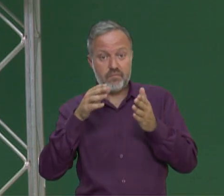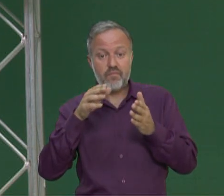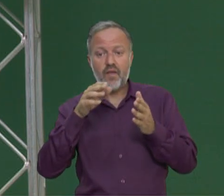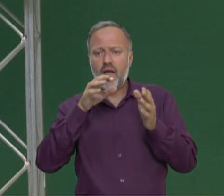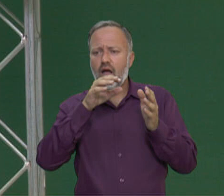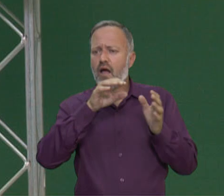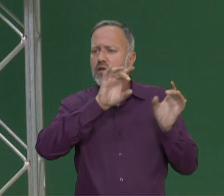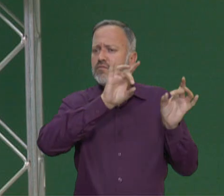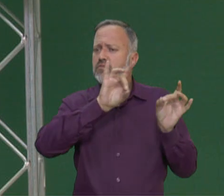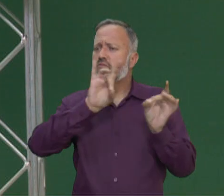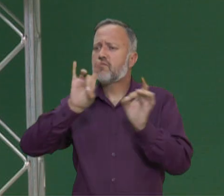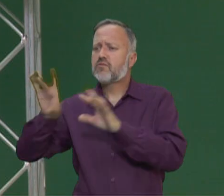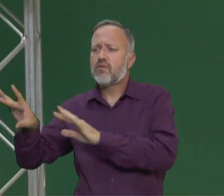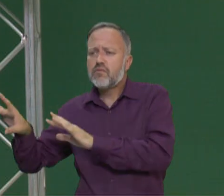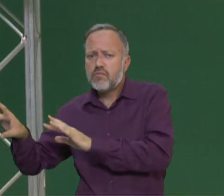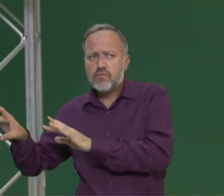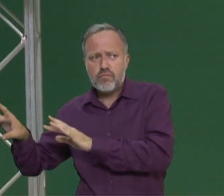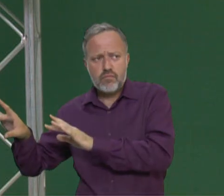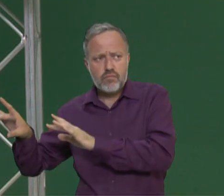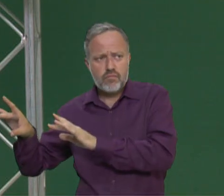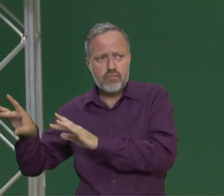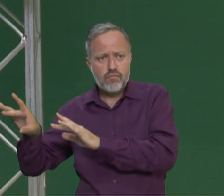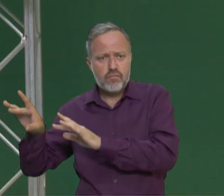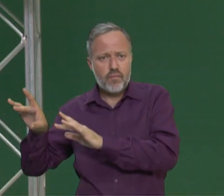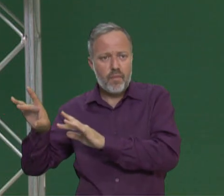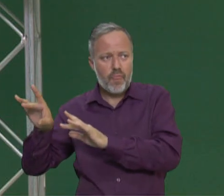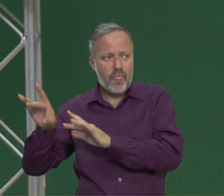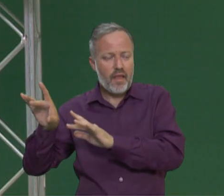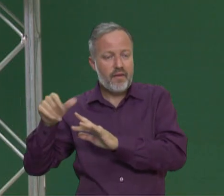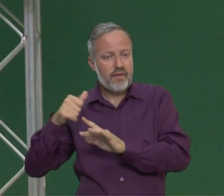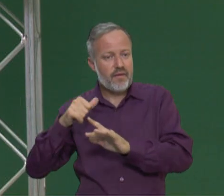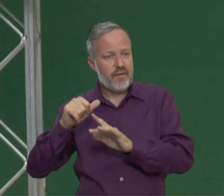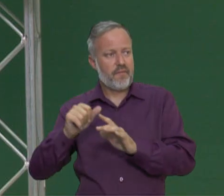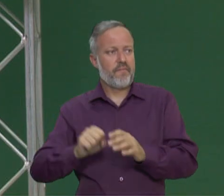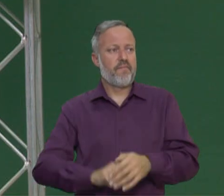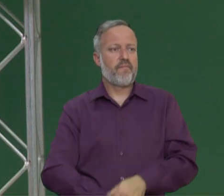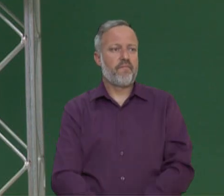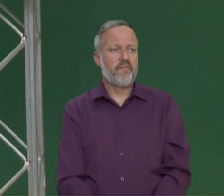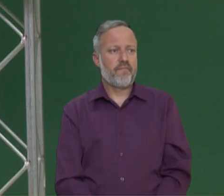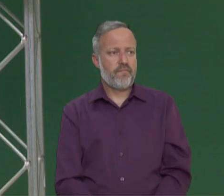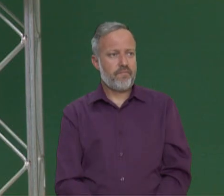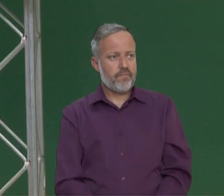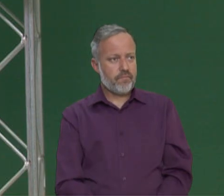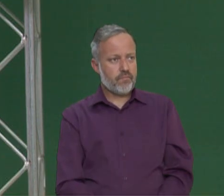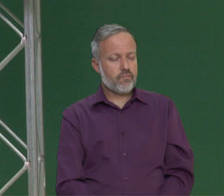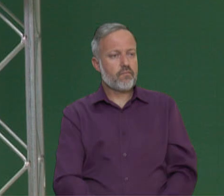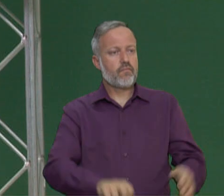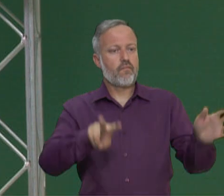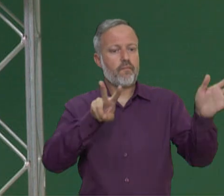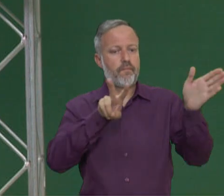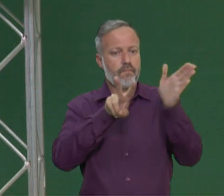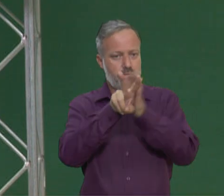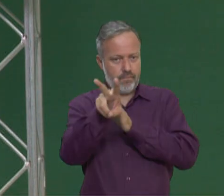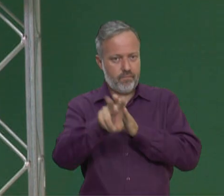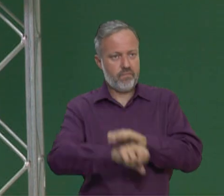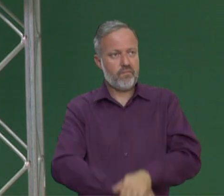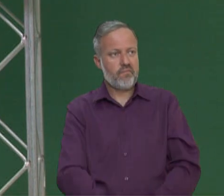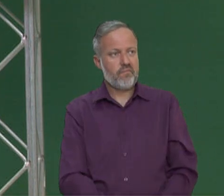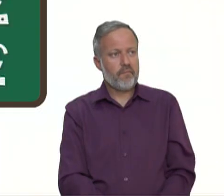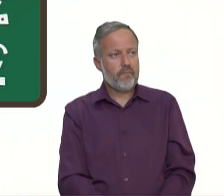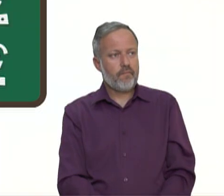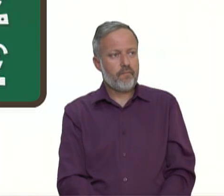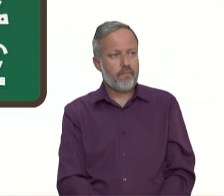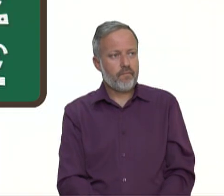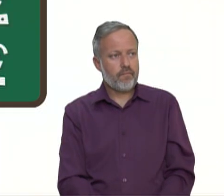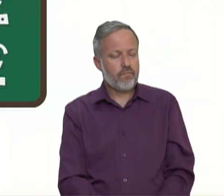sair. Nós temos aqui um phrasal verb, uma locução verbal em inglês. Number 2.